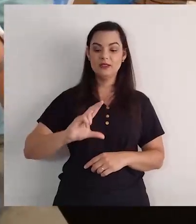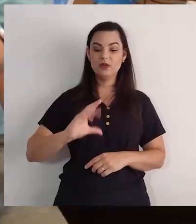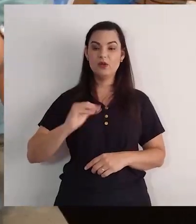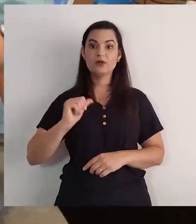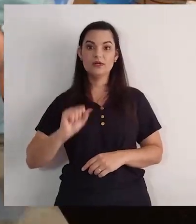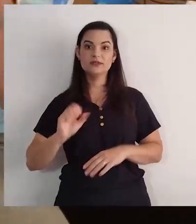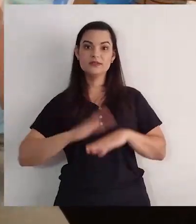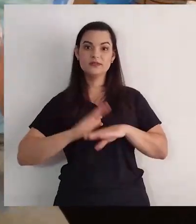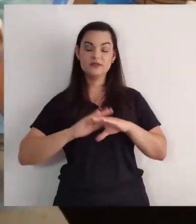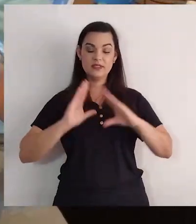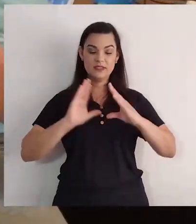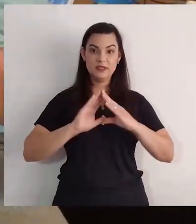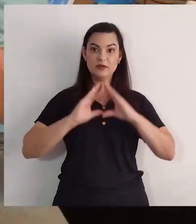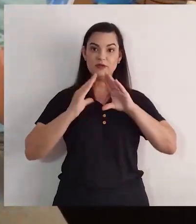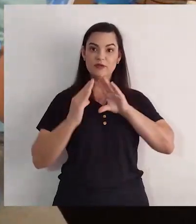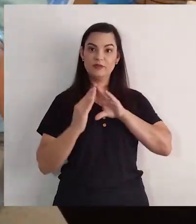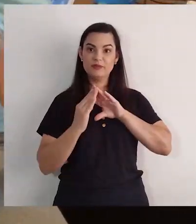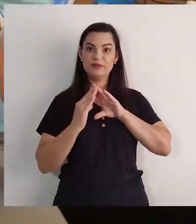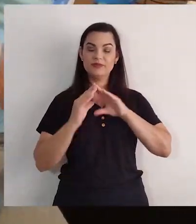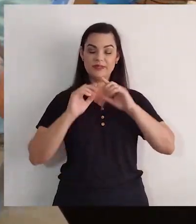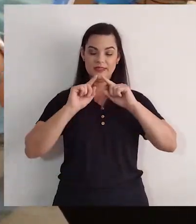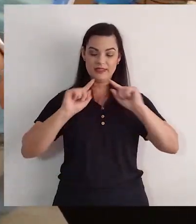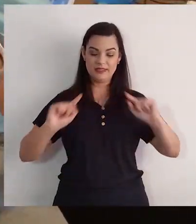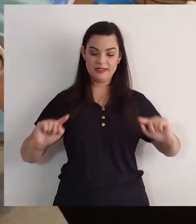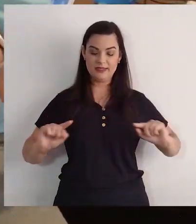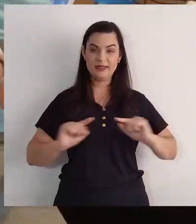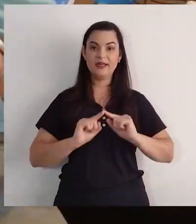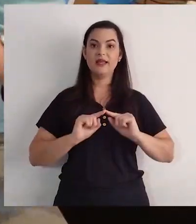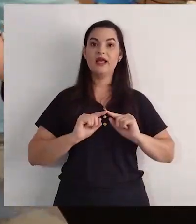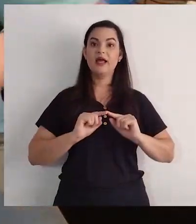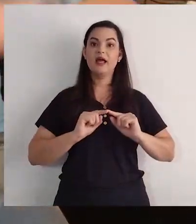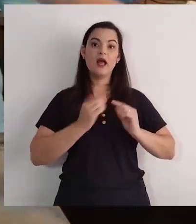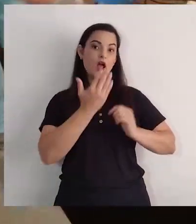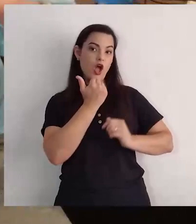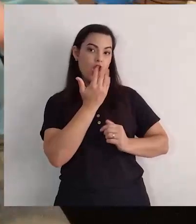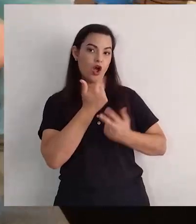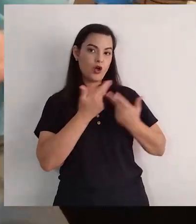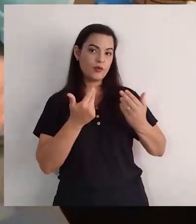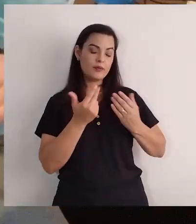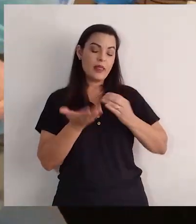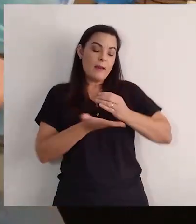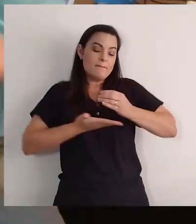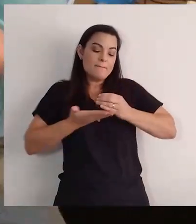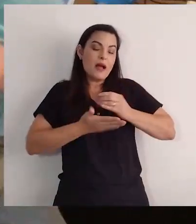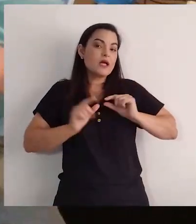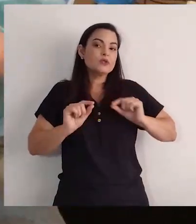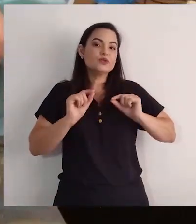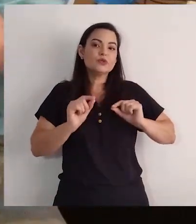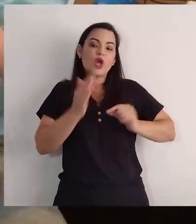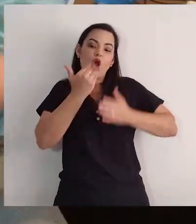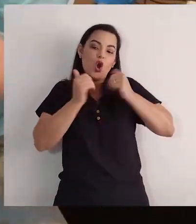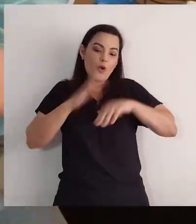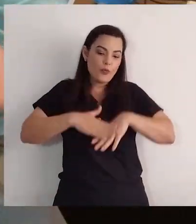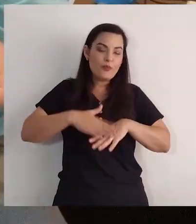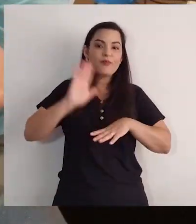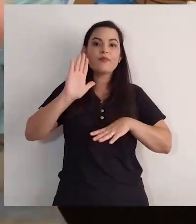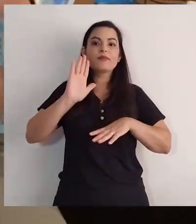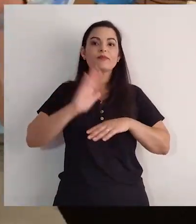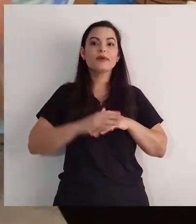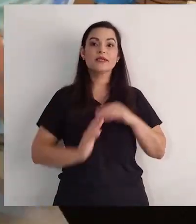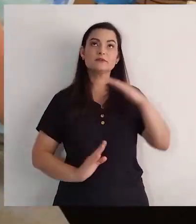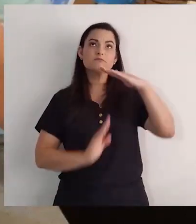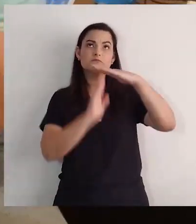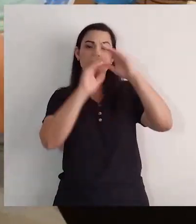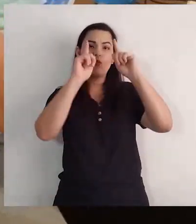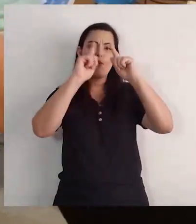pirâmide alimentar quando nós conversamos sobre a disponibilidade dos nutrientes, o que tá na base que a gente precisa consumir em maior